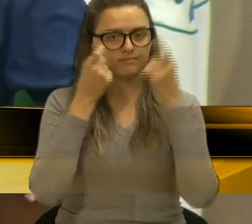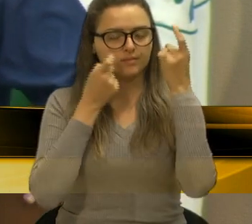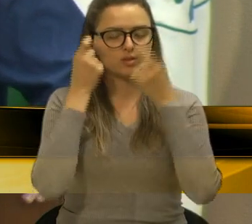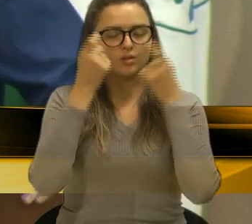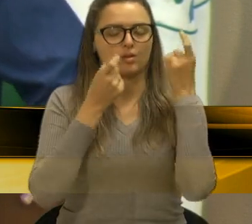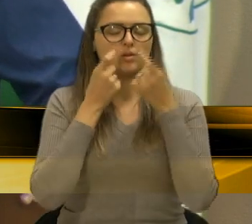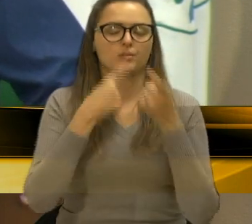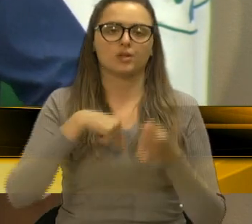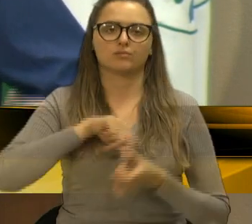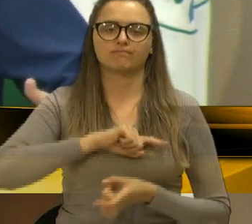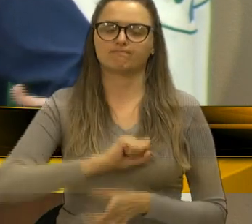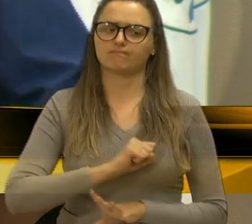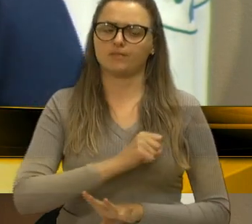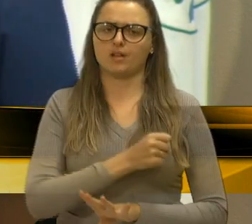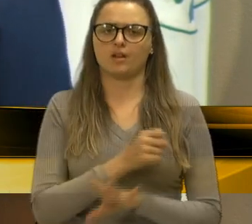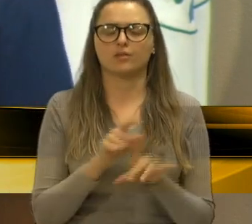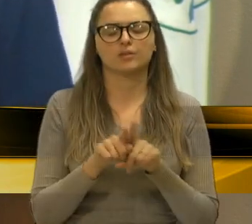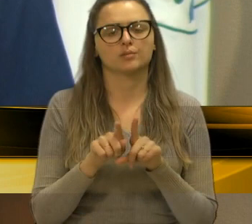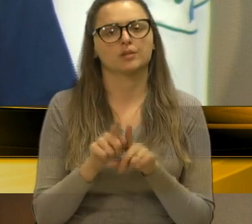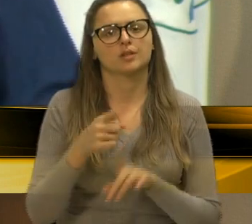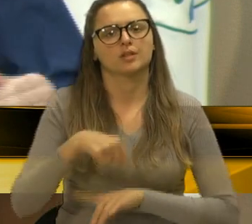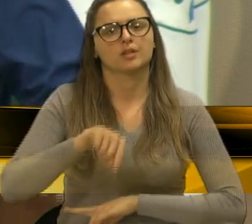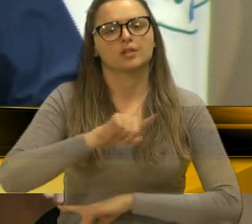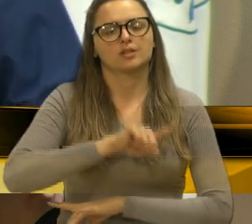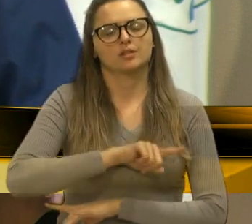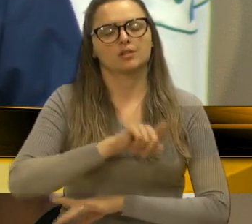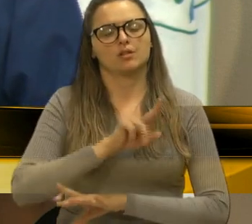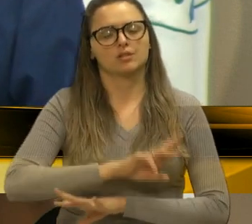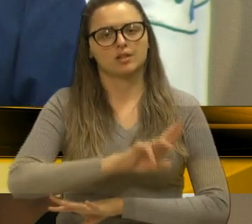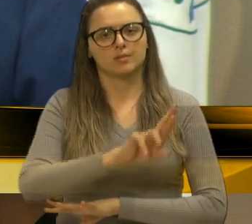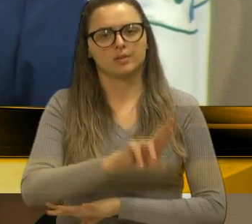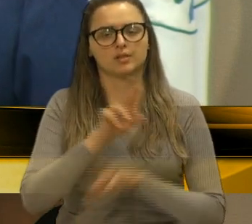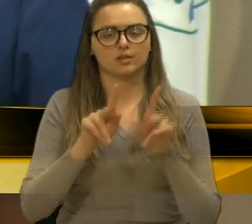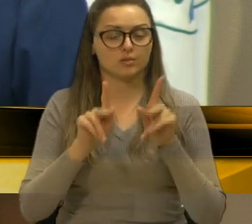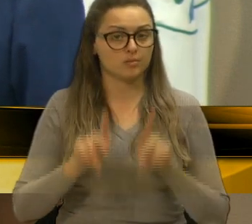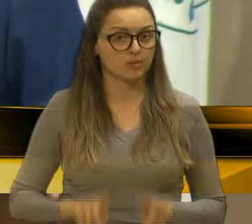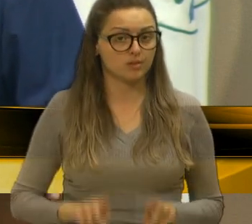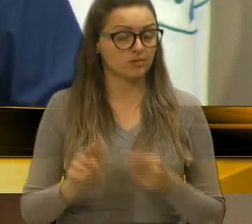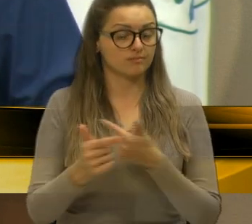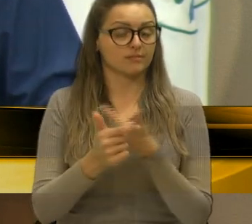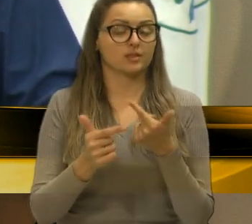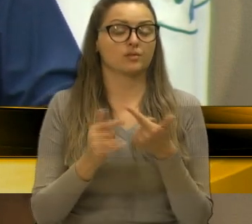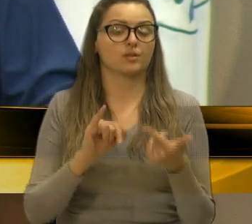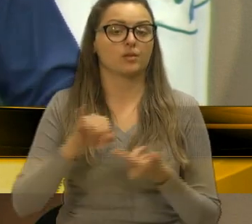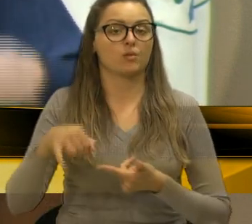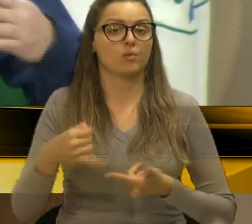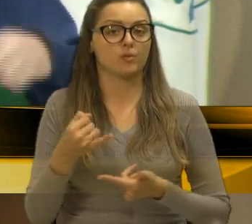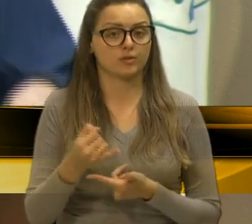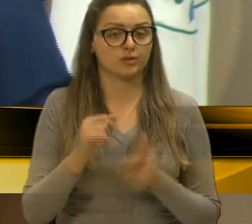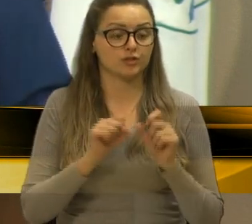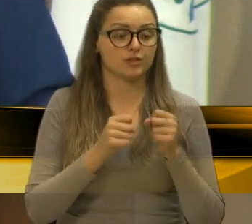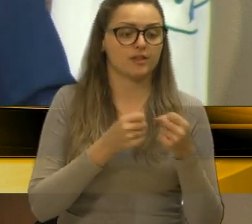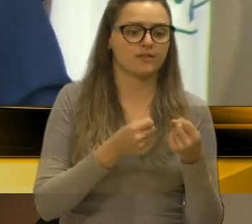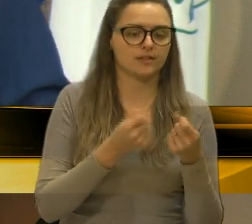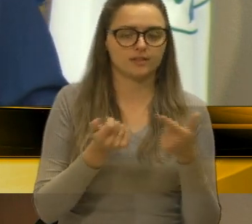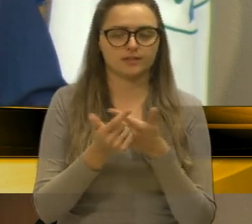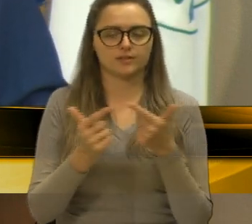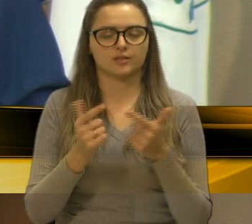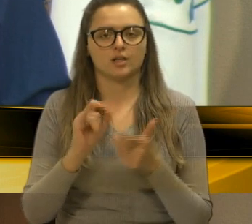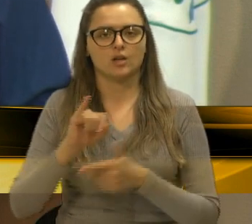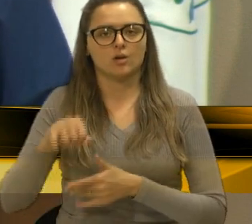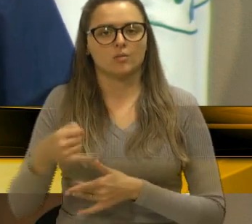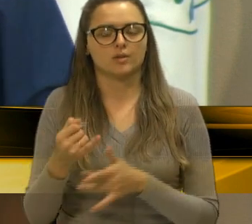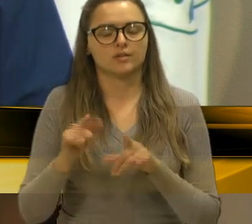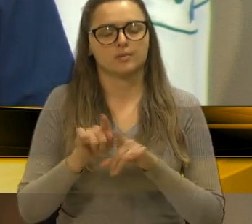bastante indignados, e estamos sendo a voz dessas pessoas que muitas vezes não têm a oportunidade de se defender, não têm a oportunidade